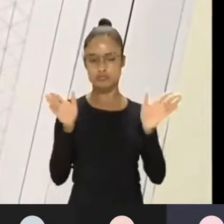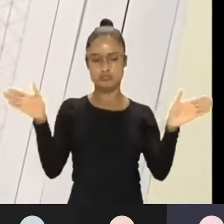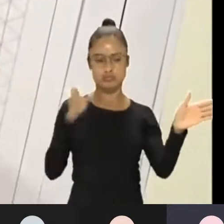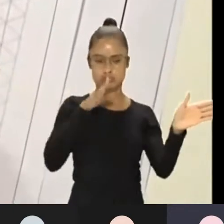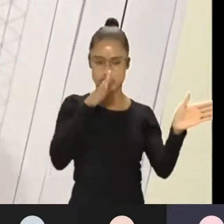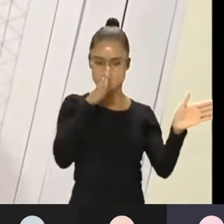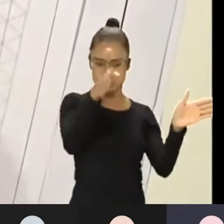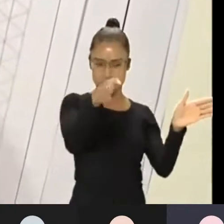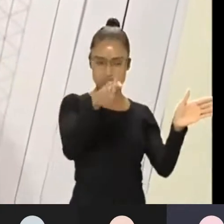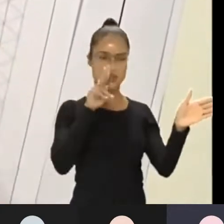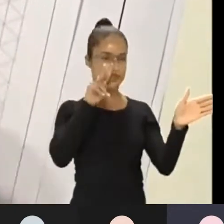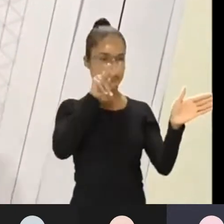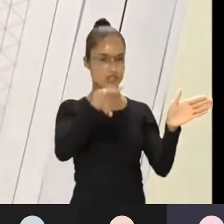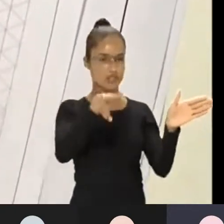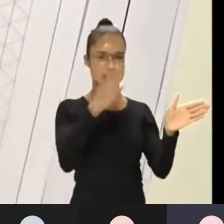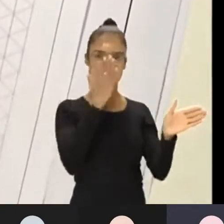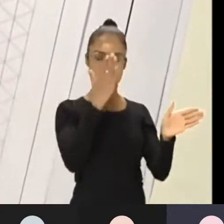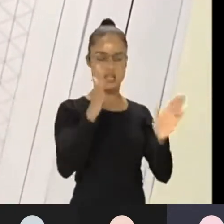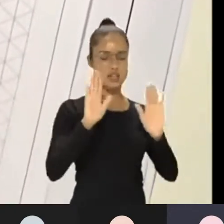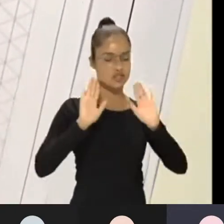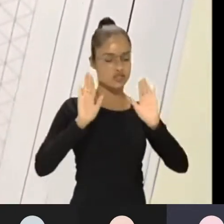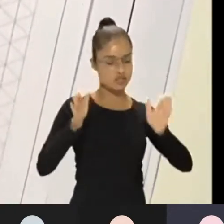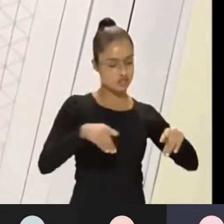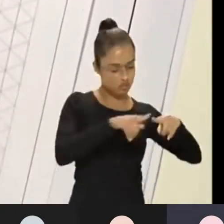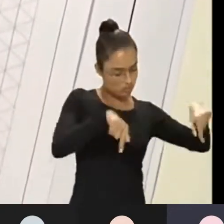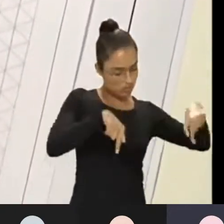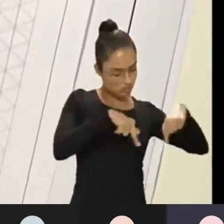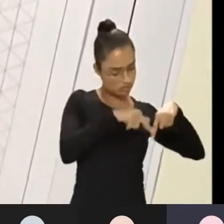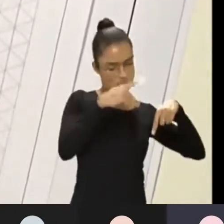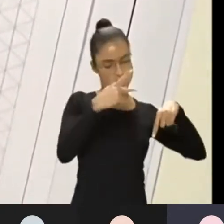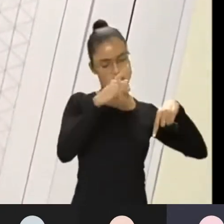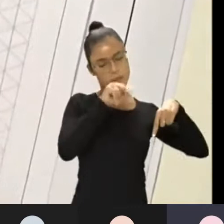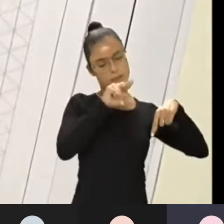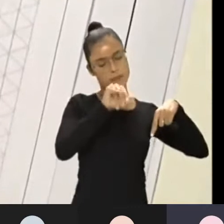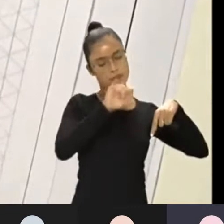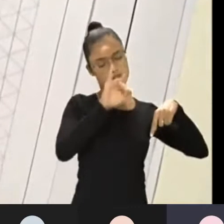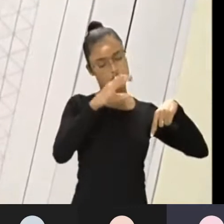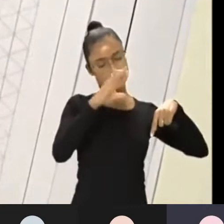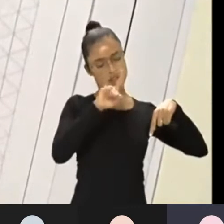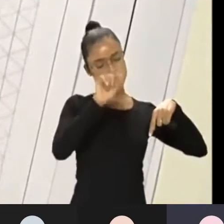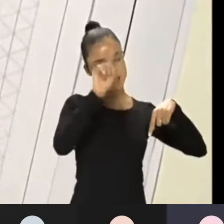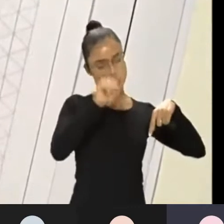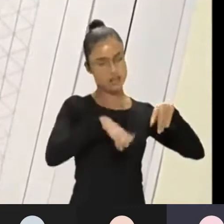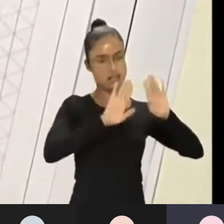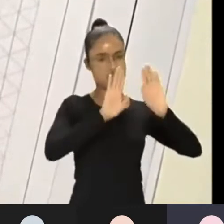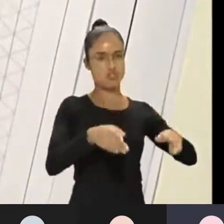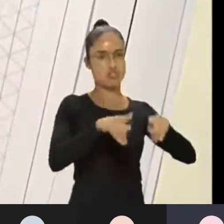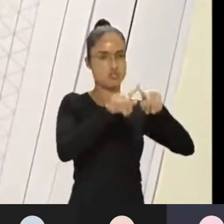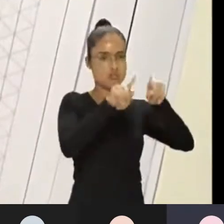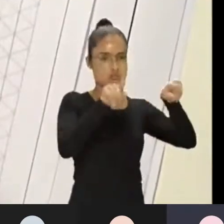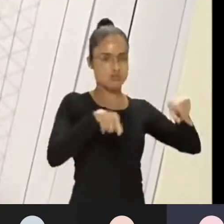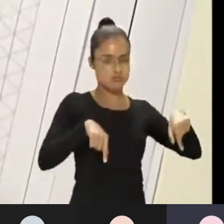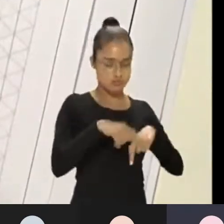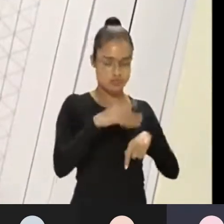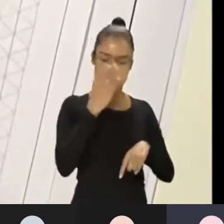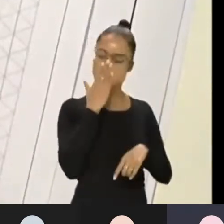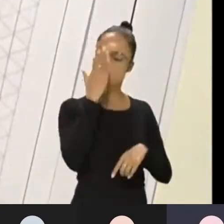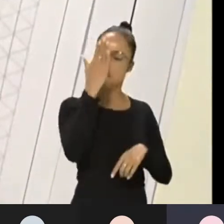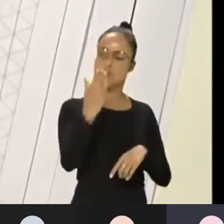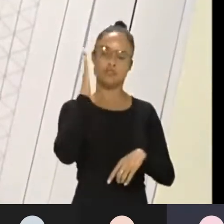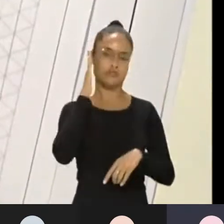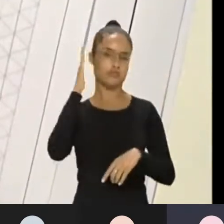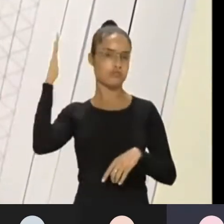disso, essas vistas elas já estão planificadas aqui com as vistas principais. Então, eu tenho aqui a vista